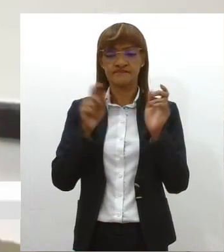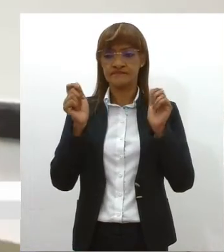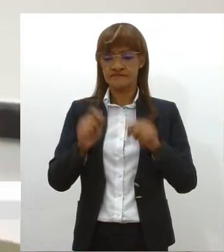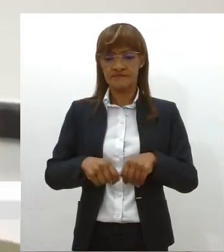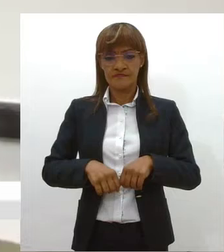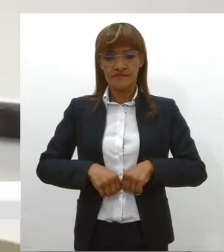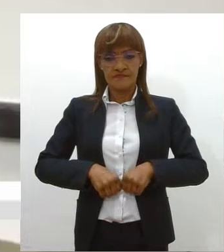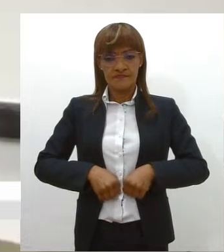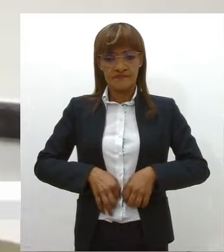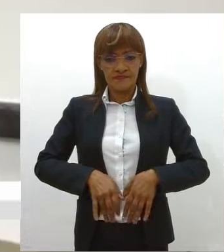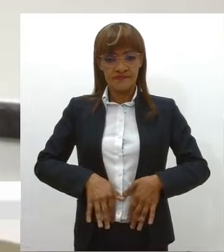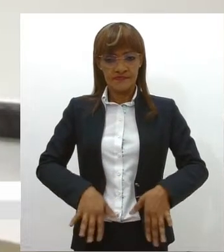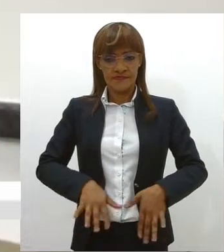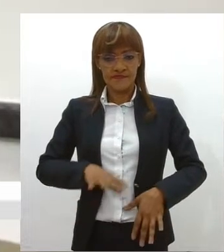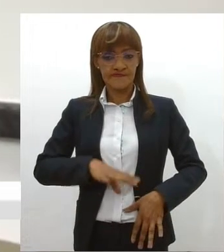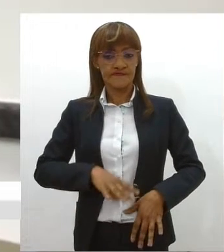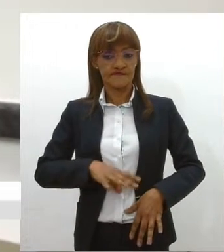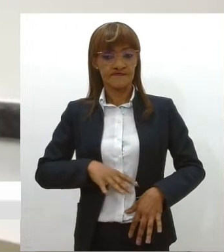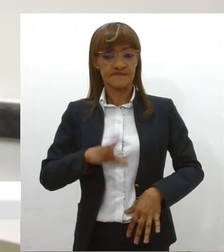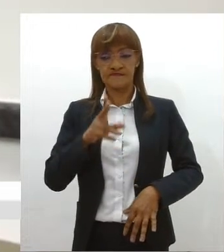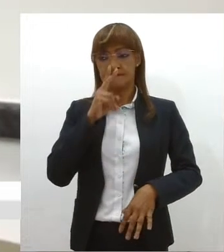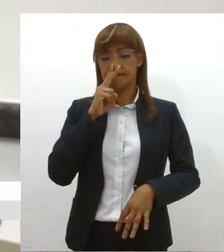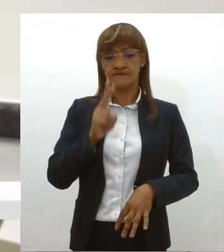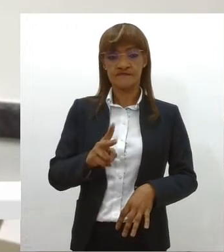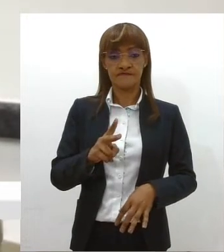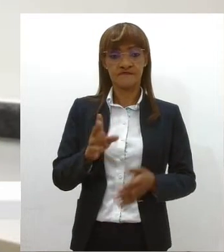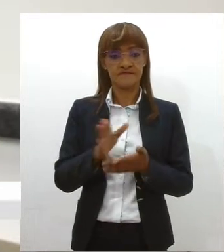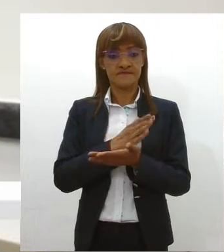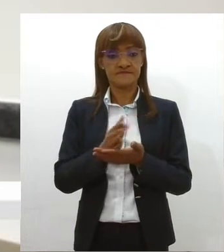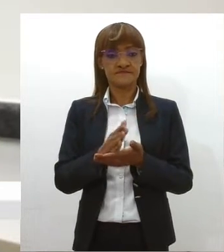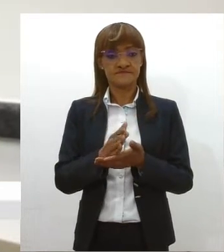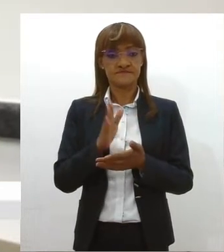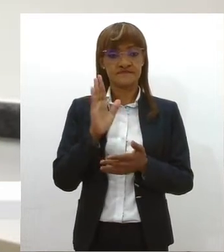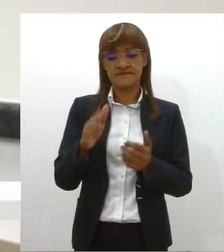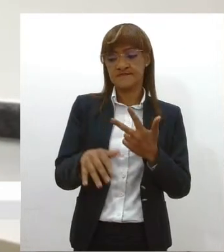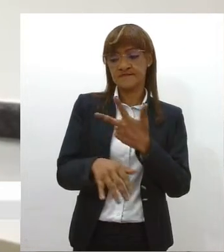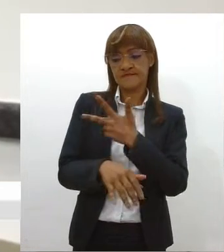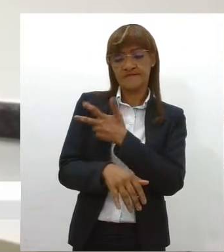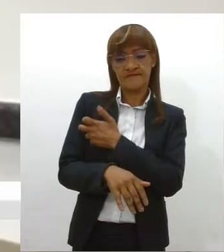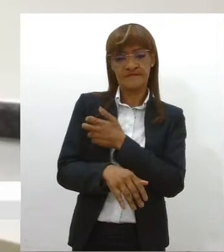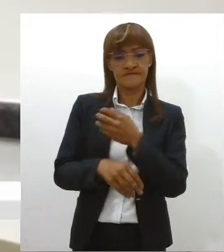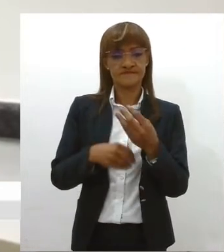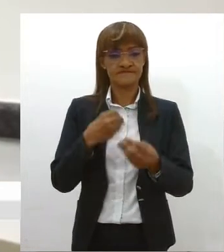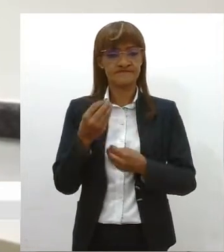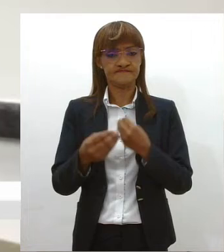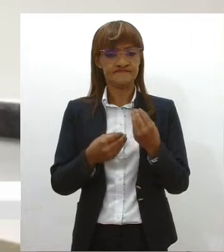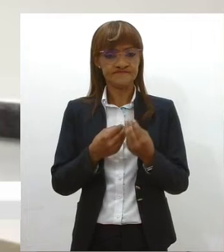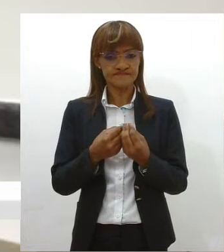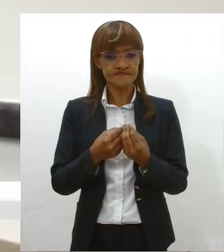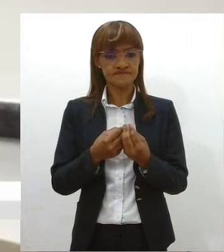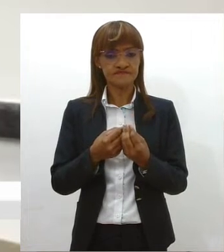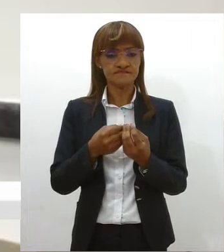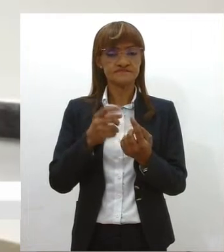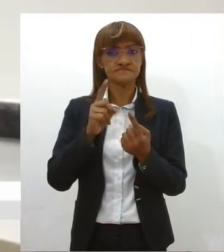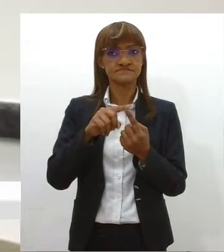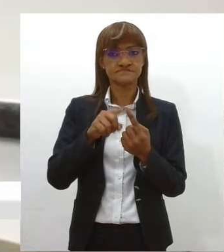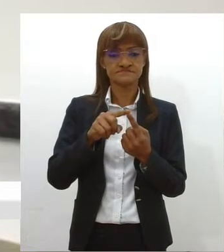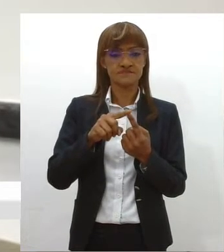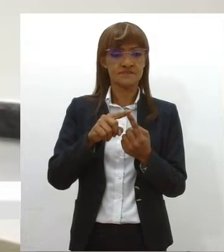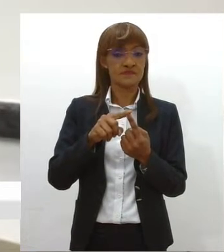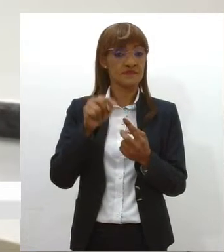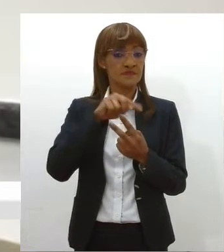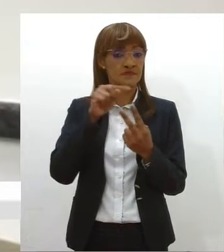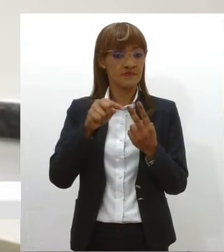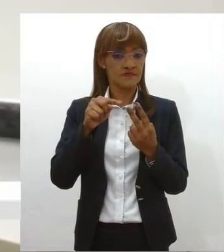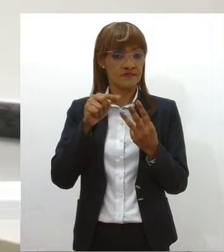outras vacinas. Então, pessoas que tiveram vacina foram vacinadas para hepatite B, vacinadas para febre tifoide e